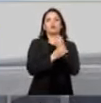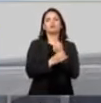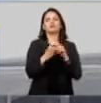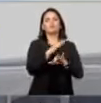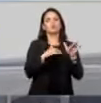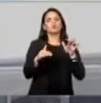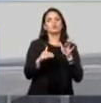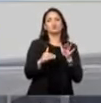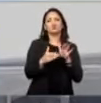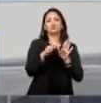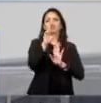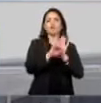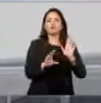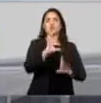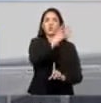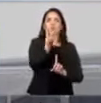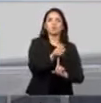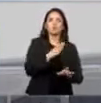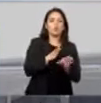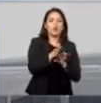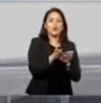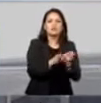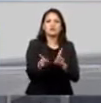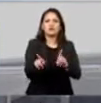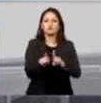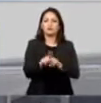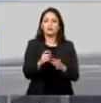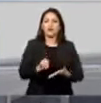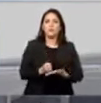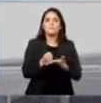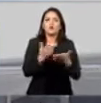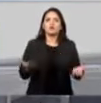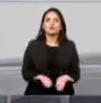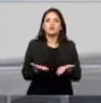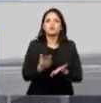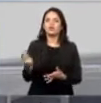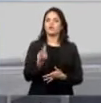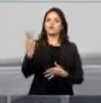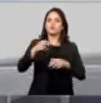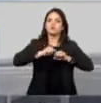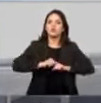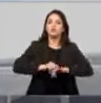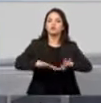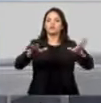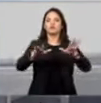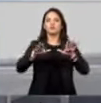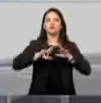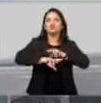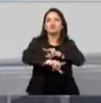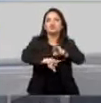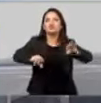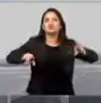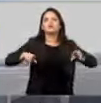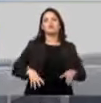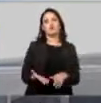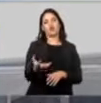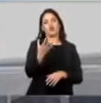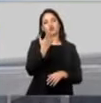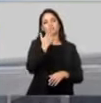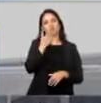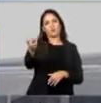às fontes de cultura nacional e apoiará e incentivará a valorização e a difusão das manifestações culturais. Nesse e em